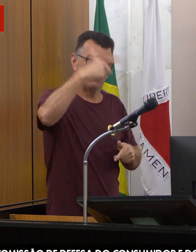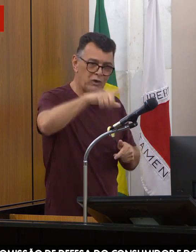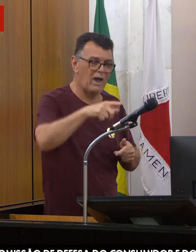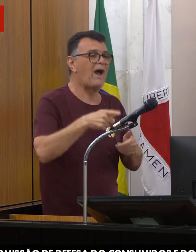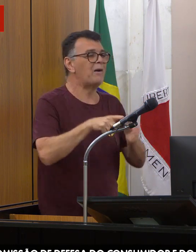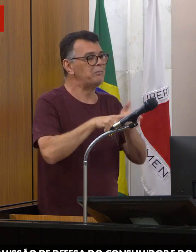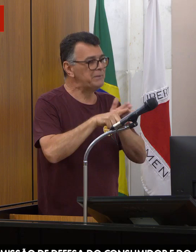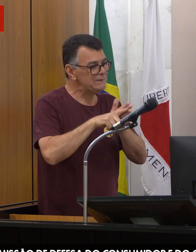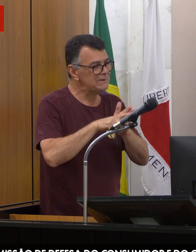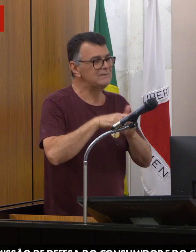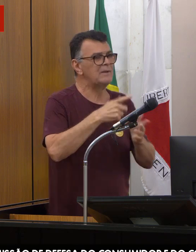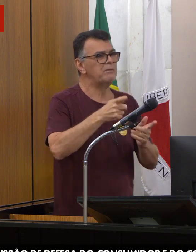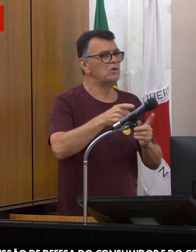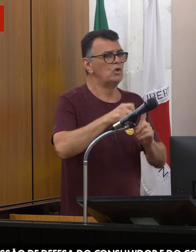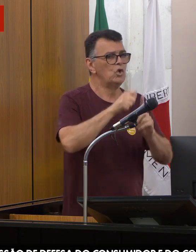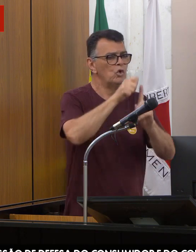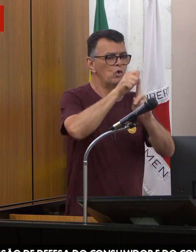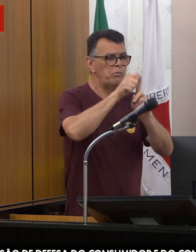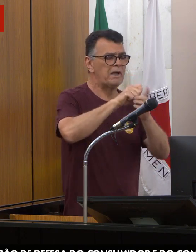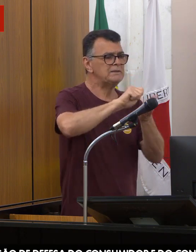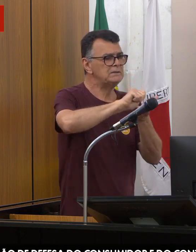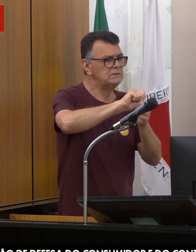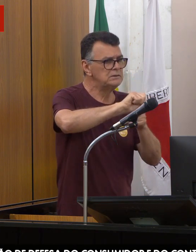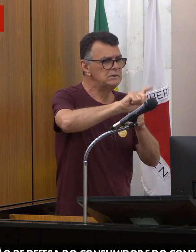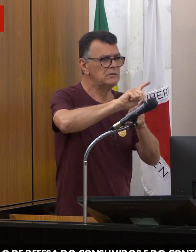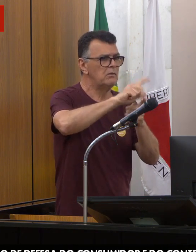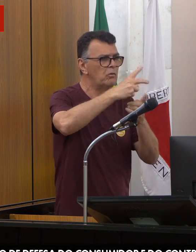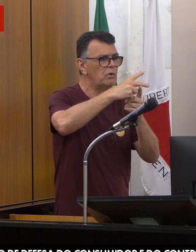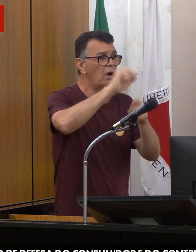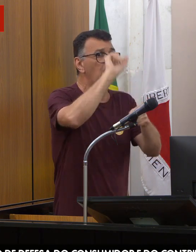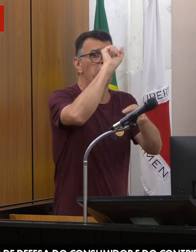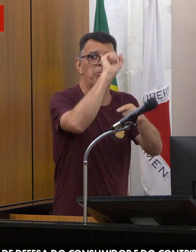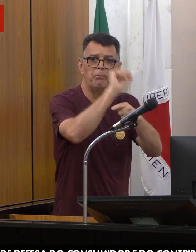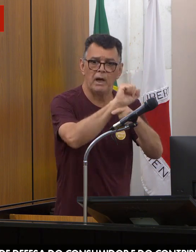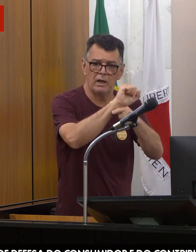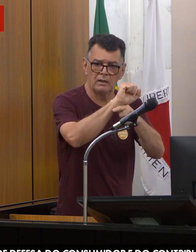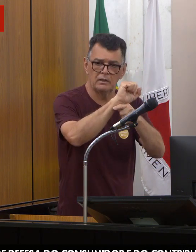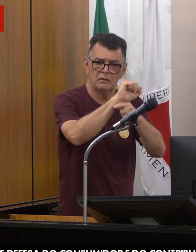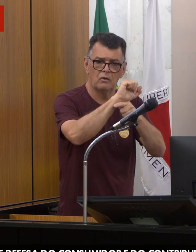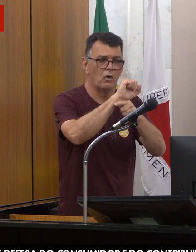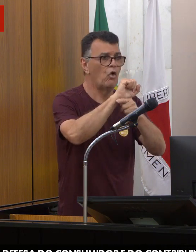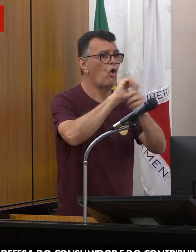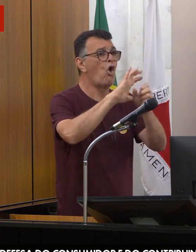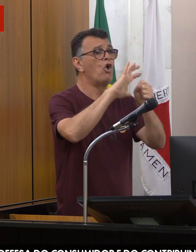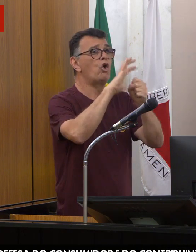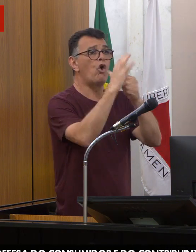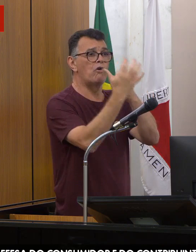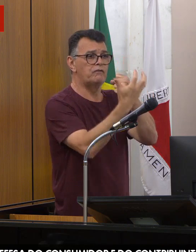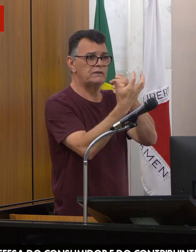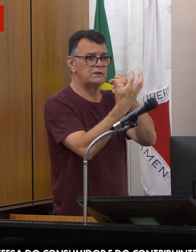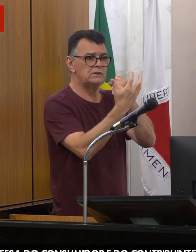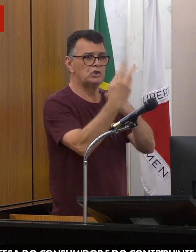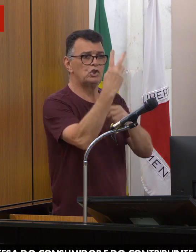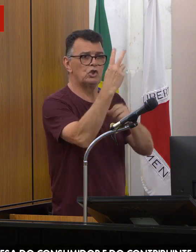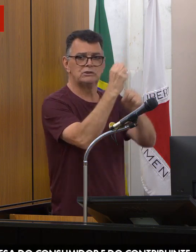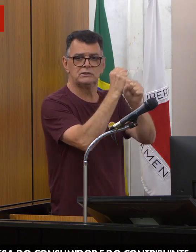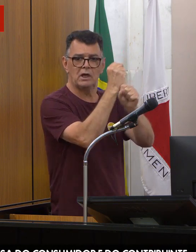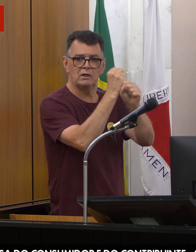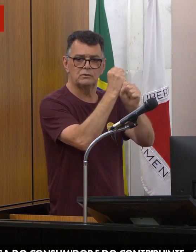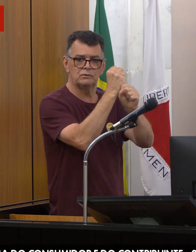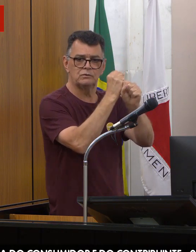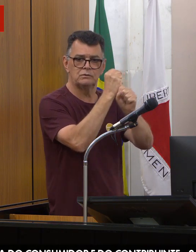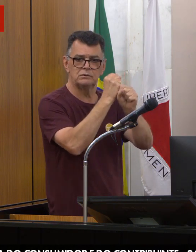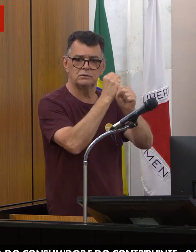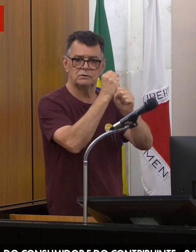mais bonito mais chique E aí quando eu estive lá eles falaram que